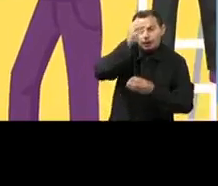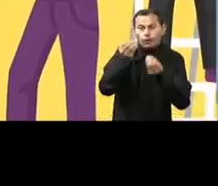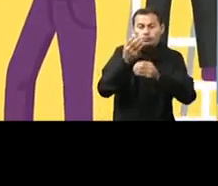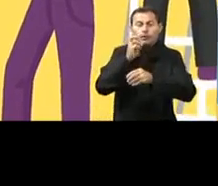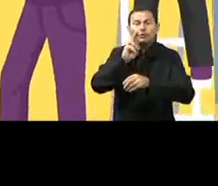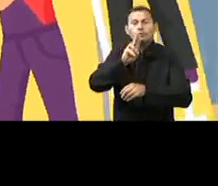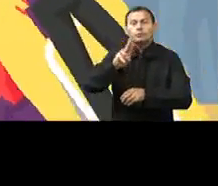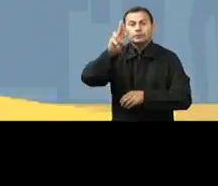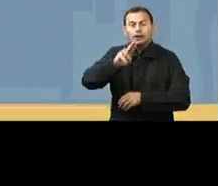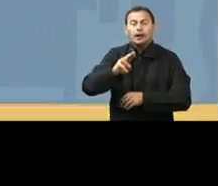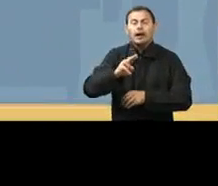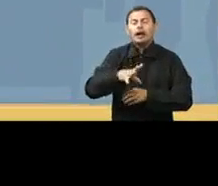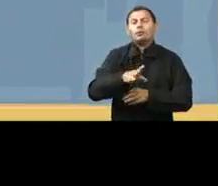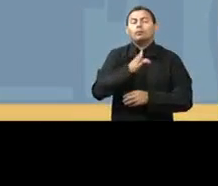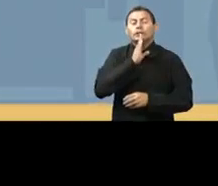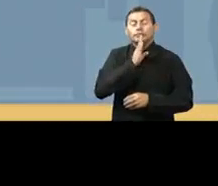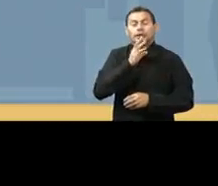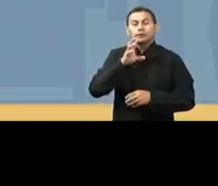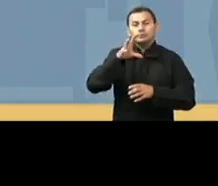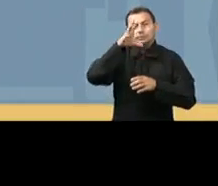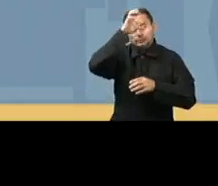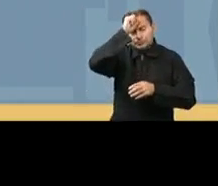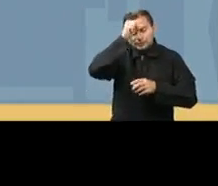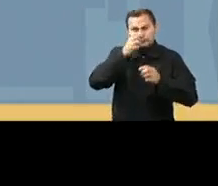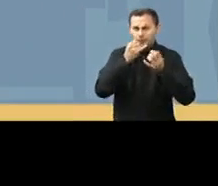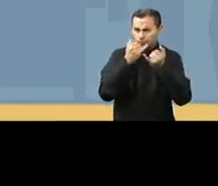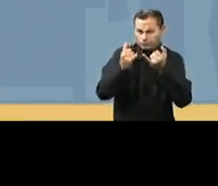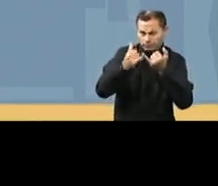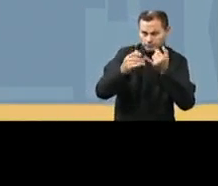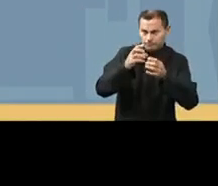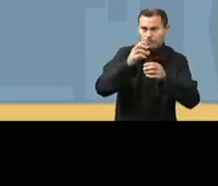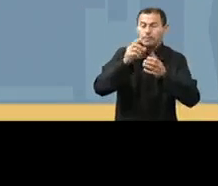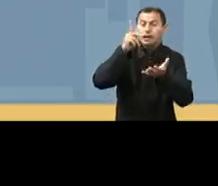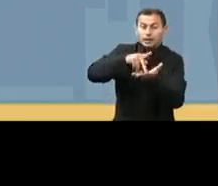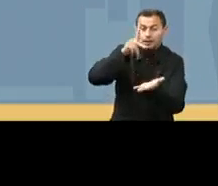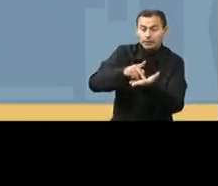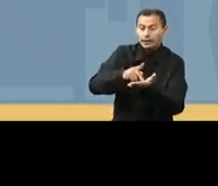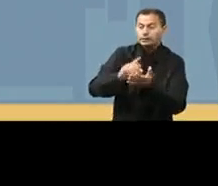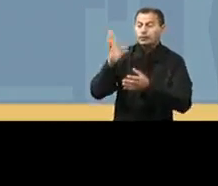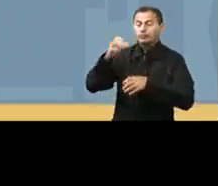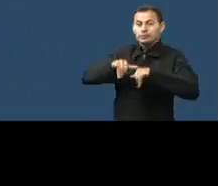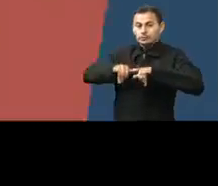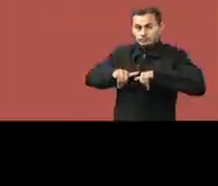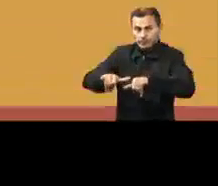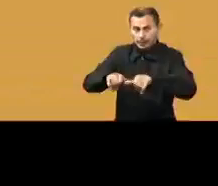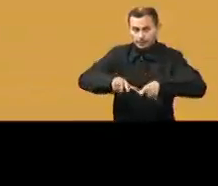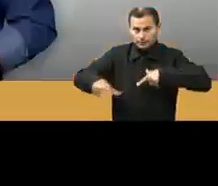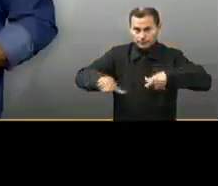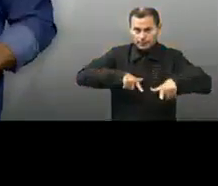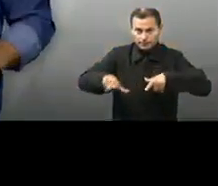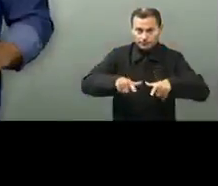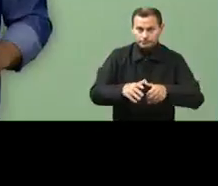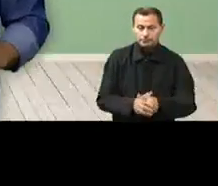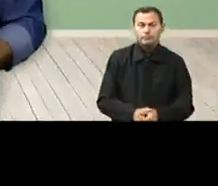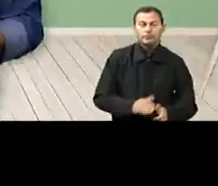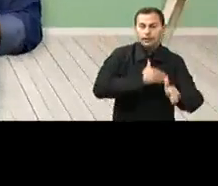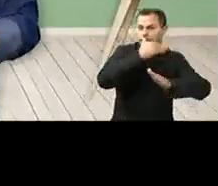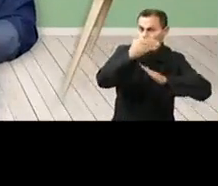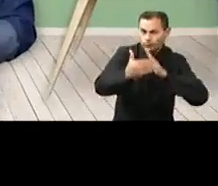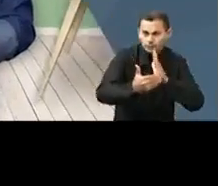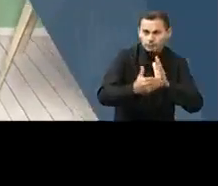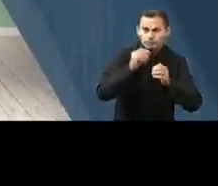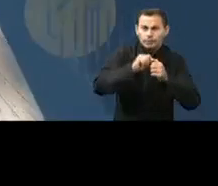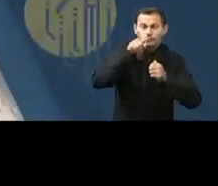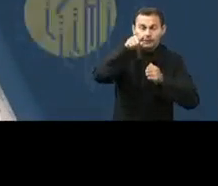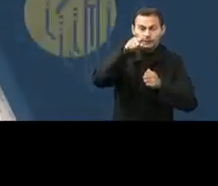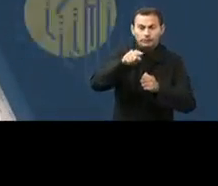os fundamentos aprendidos em situações similares às da realidade do mercado de trabalho. Tudo isso faz de